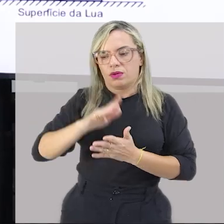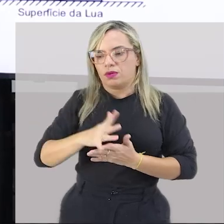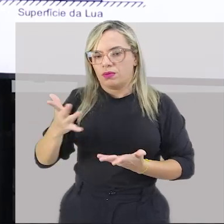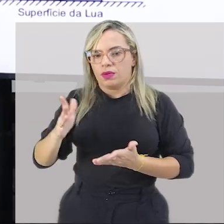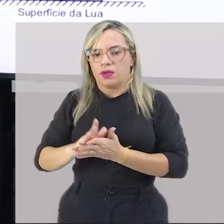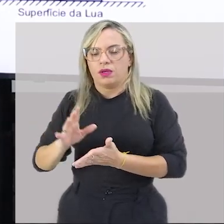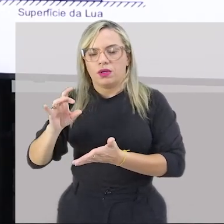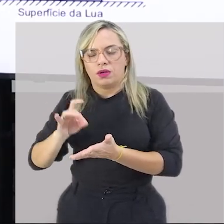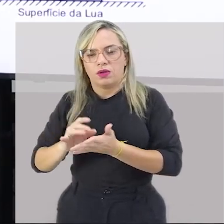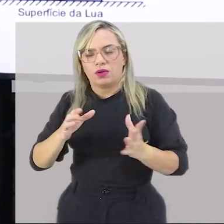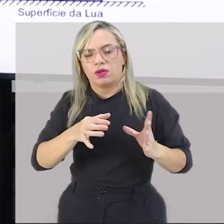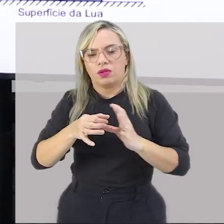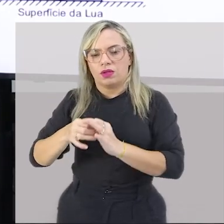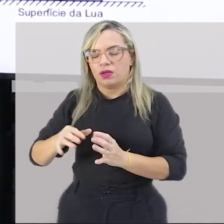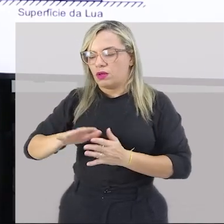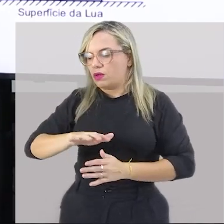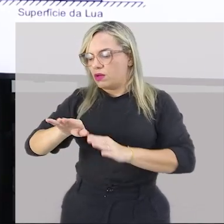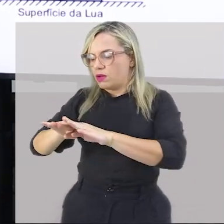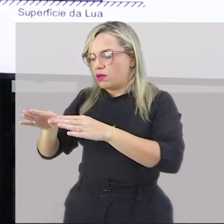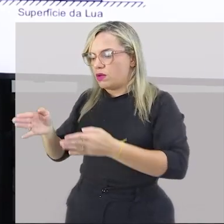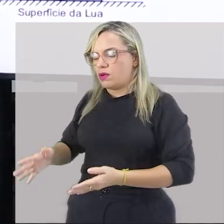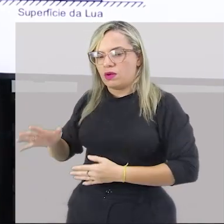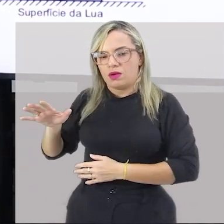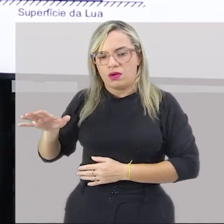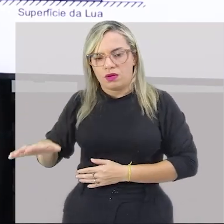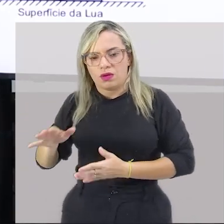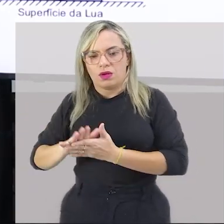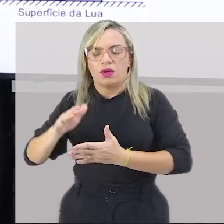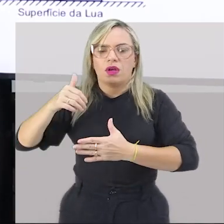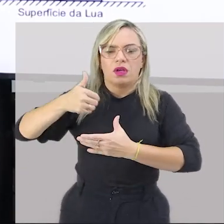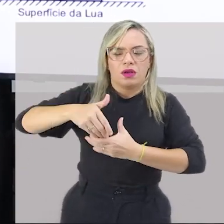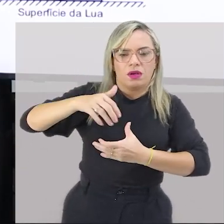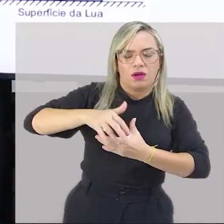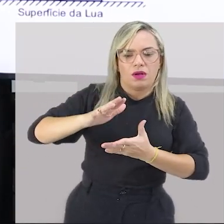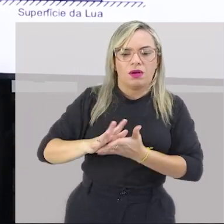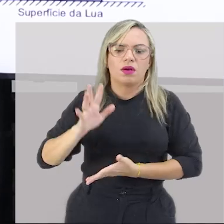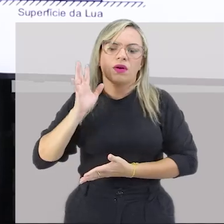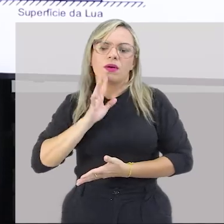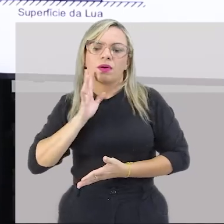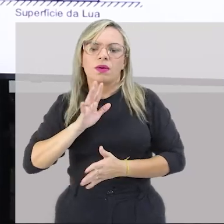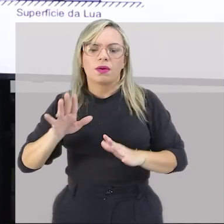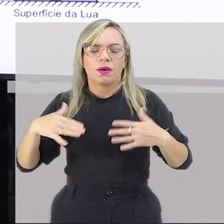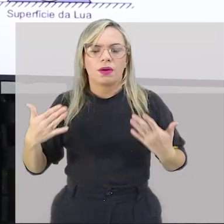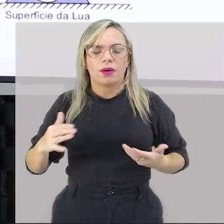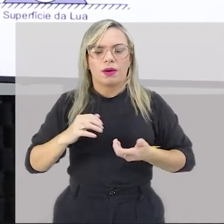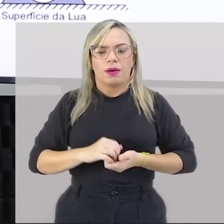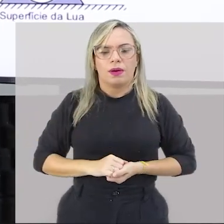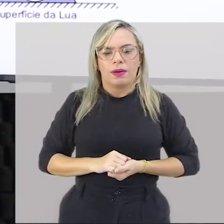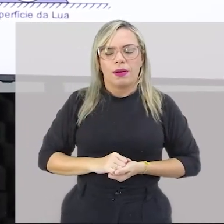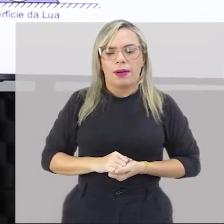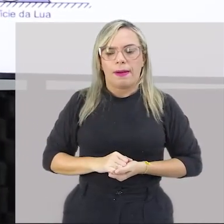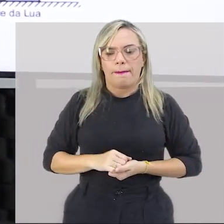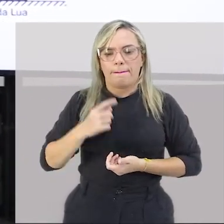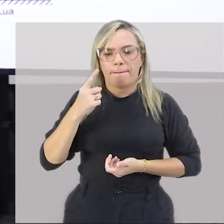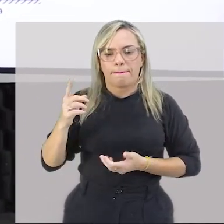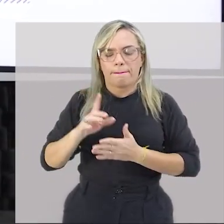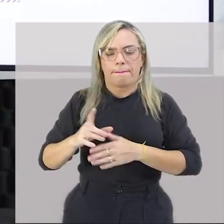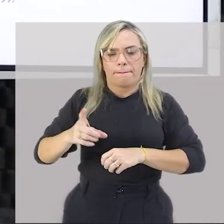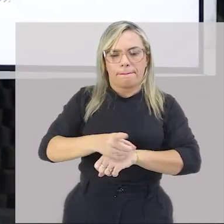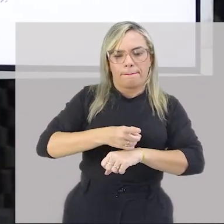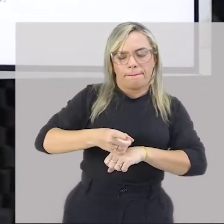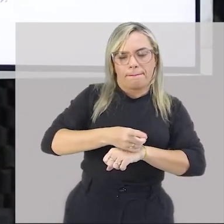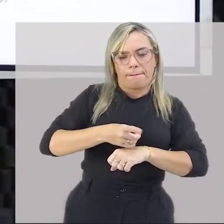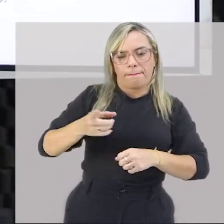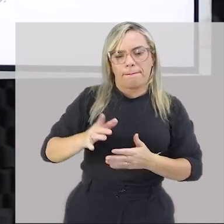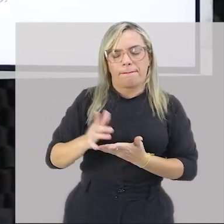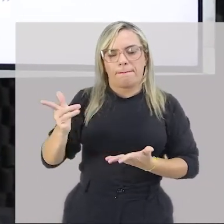apoiado. Então, galera, essa dica é bacana, tá? Essas balanças digitais,